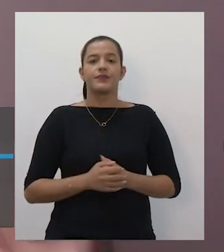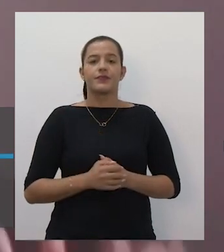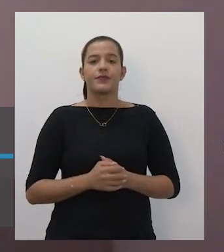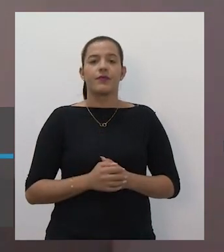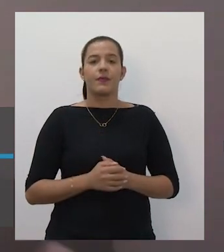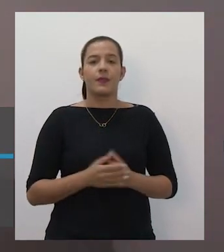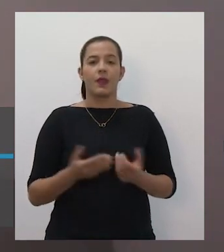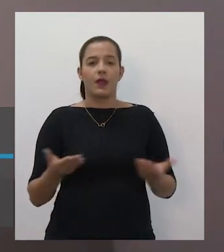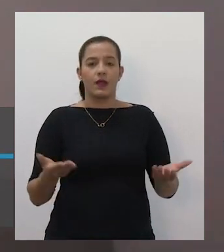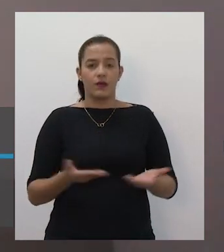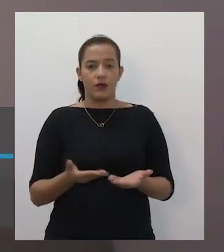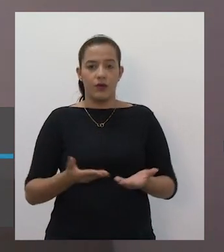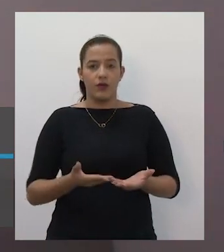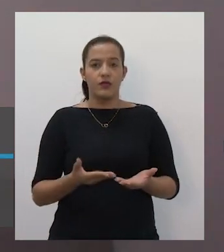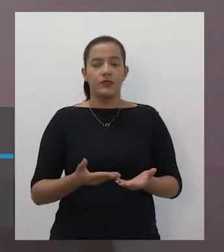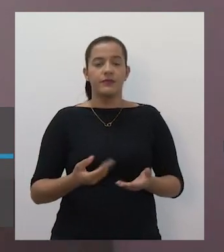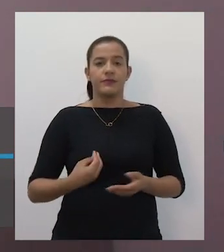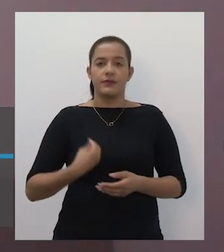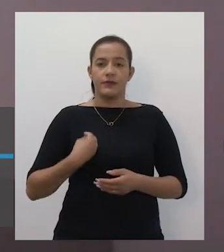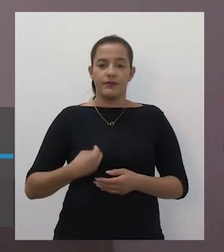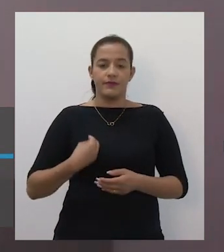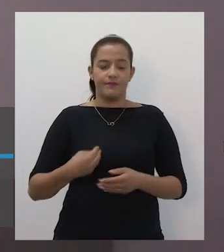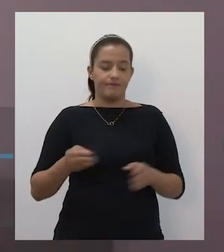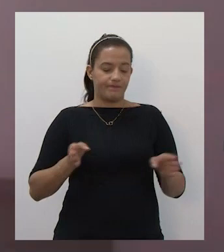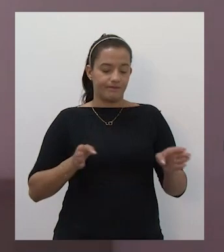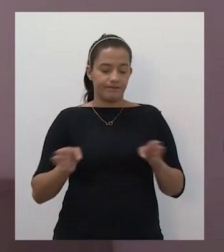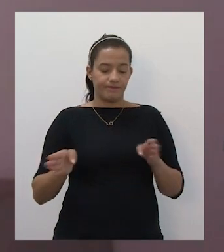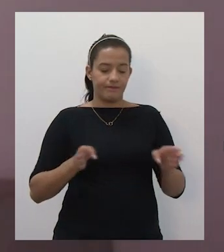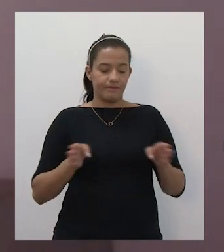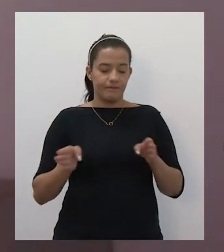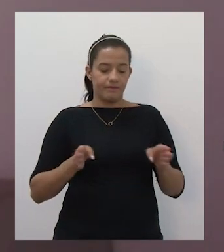esse momento que a gente vive,